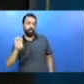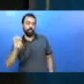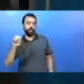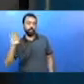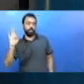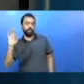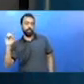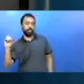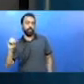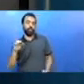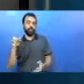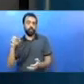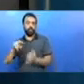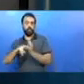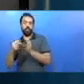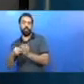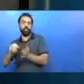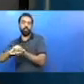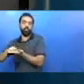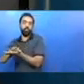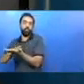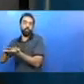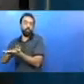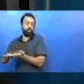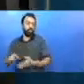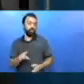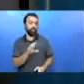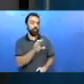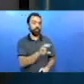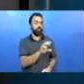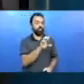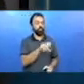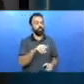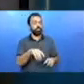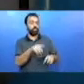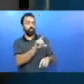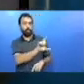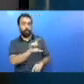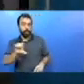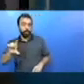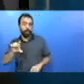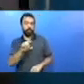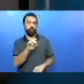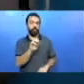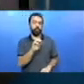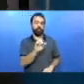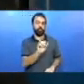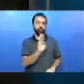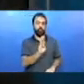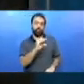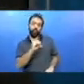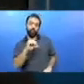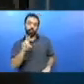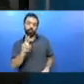te, bo, e o T com I? Ti, na, sabonete, botina,